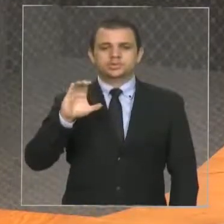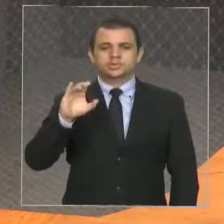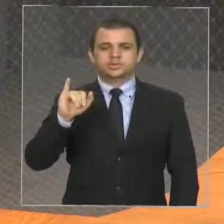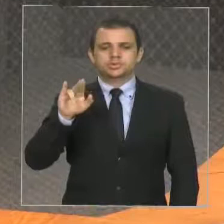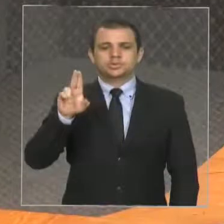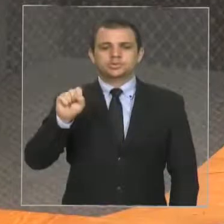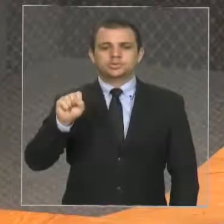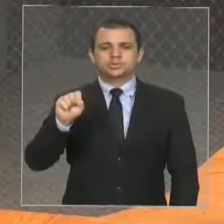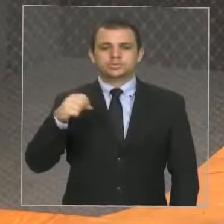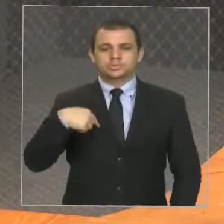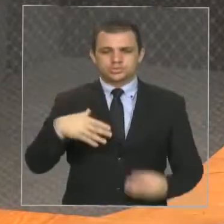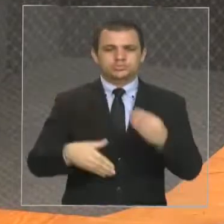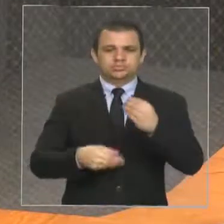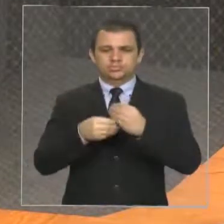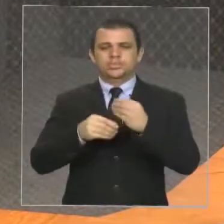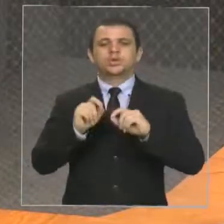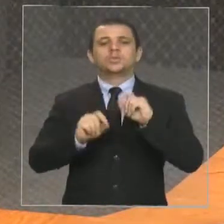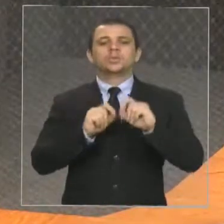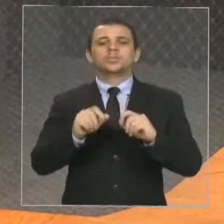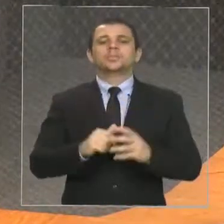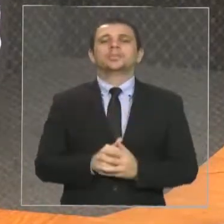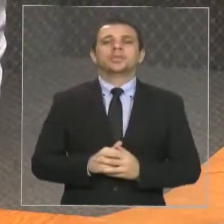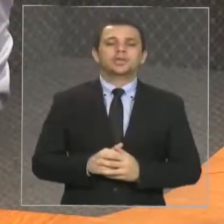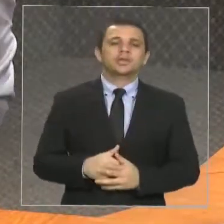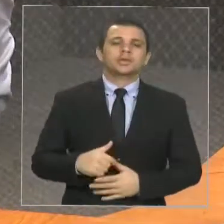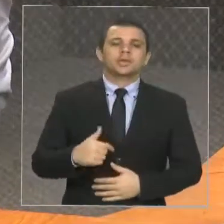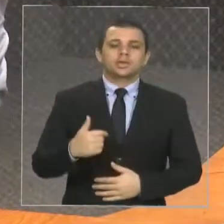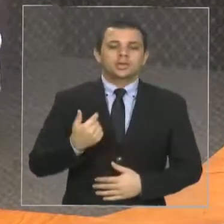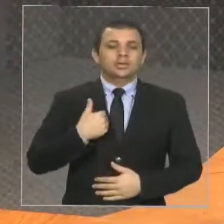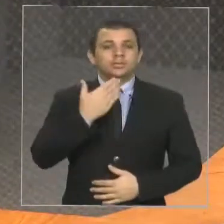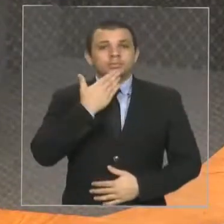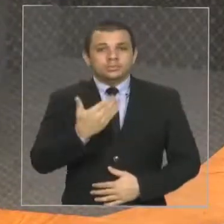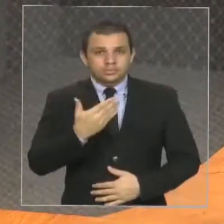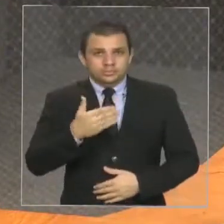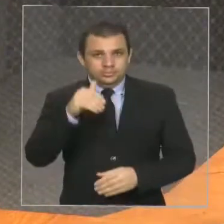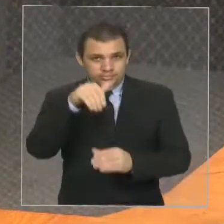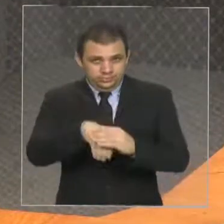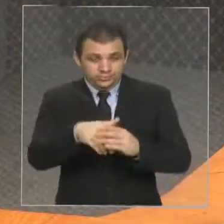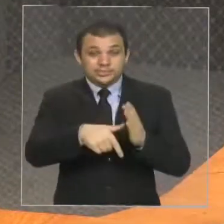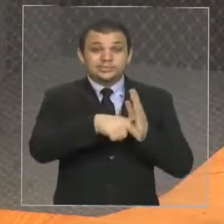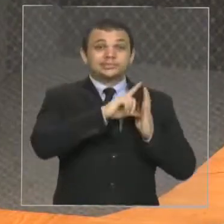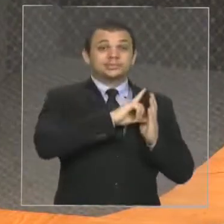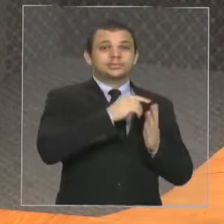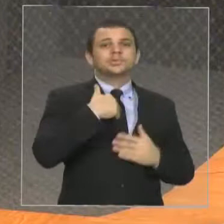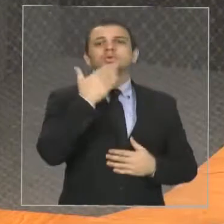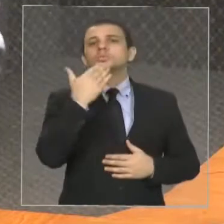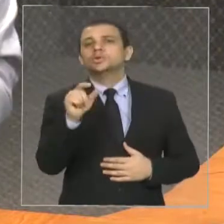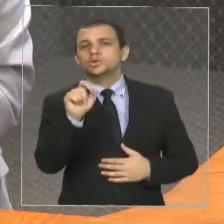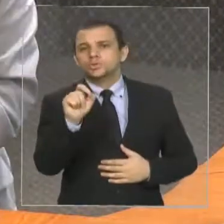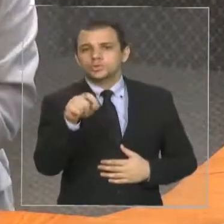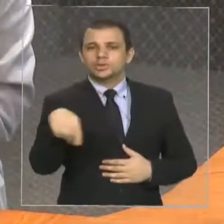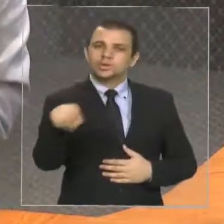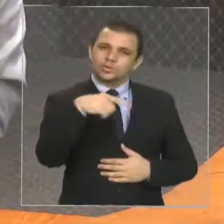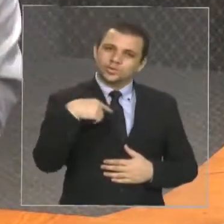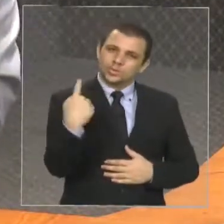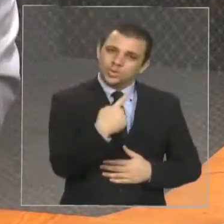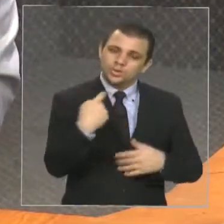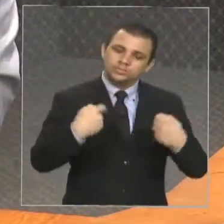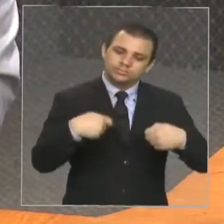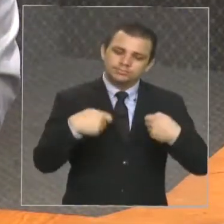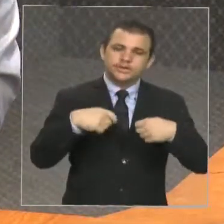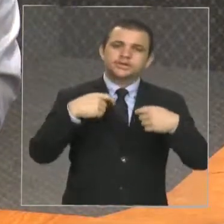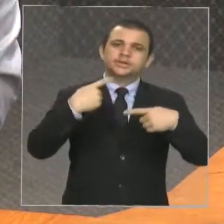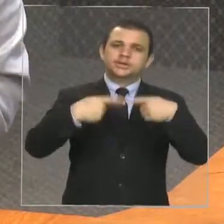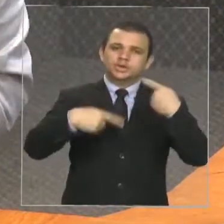apelei antes da votação foi que a gente pudesse ampliar o debate, tratar sobre a questão do